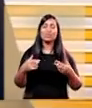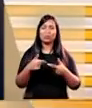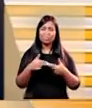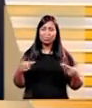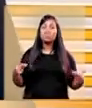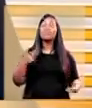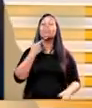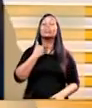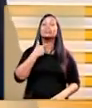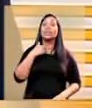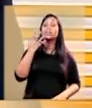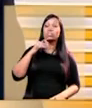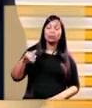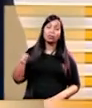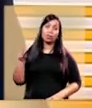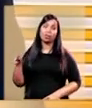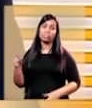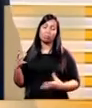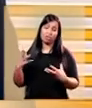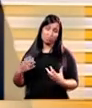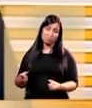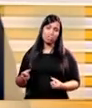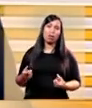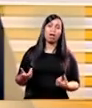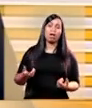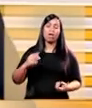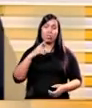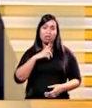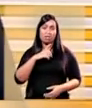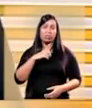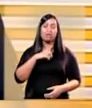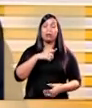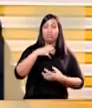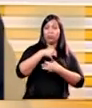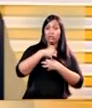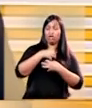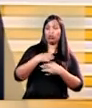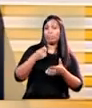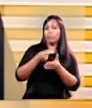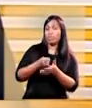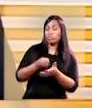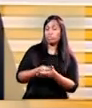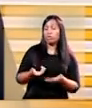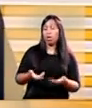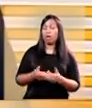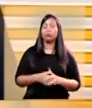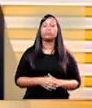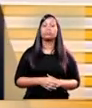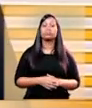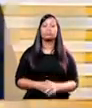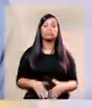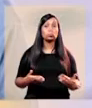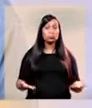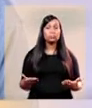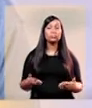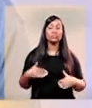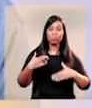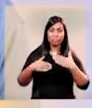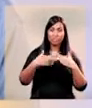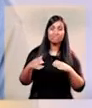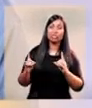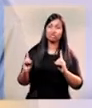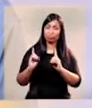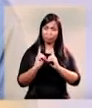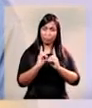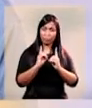com talvez essa vontade da criança em acertar, em ter em se sentir pressionada nesse caso também? No